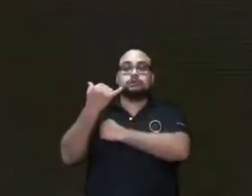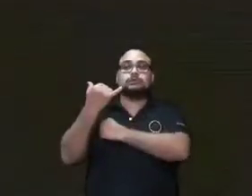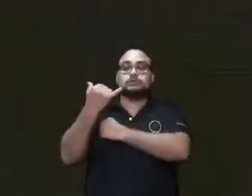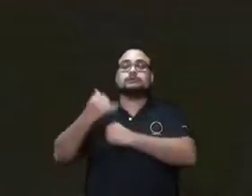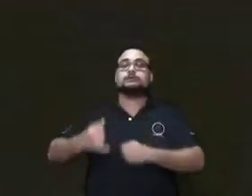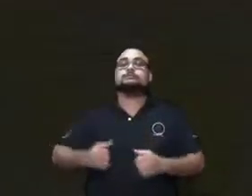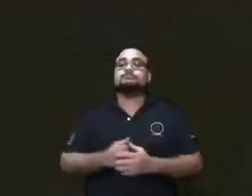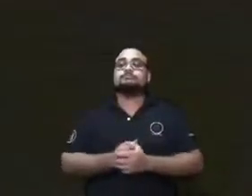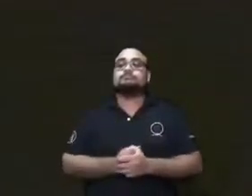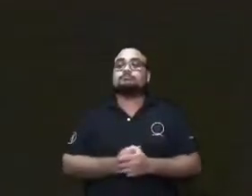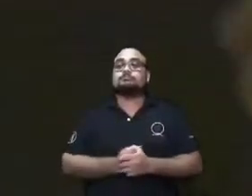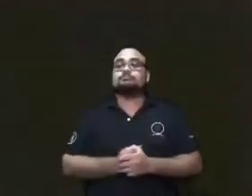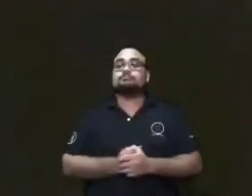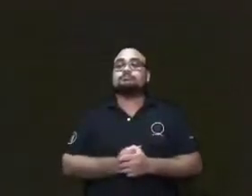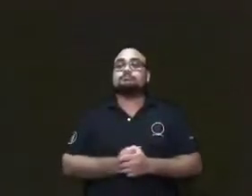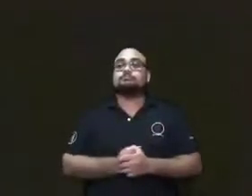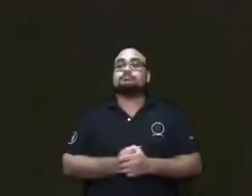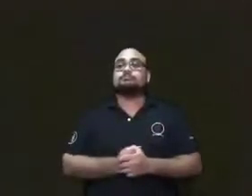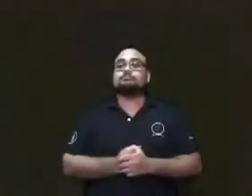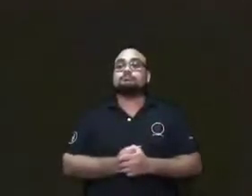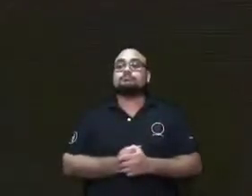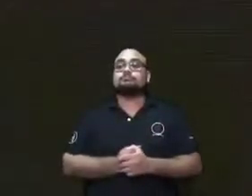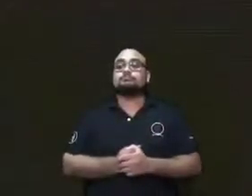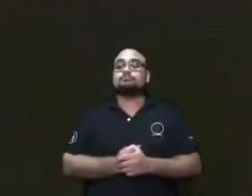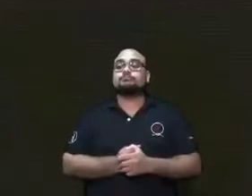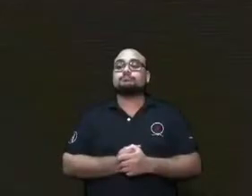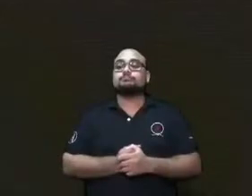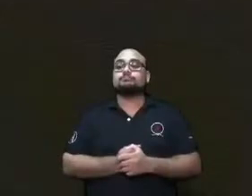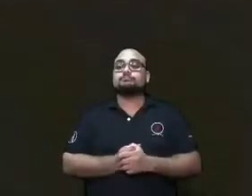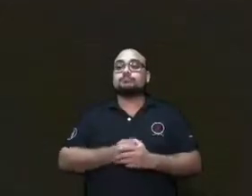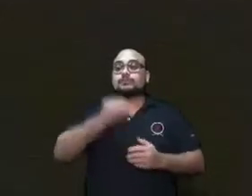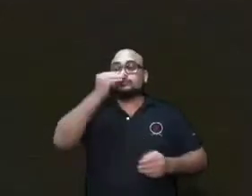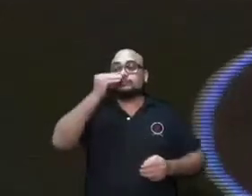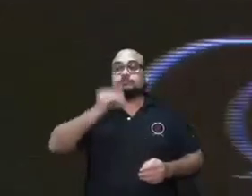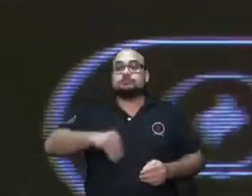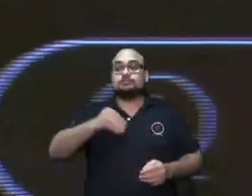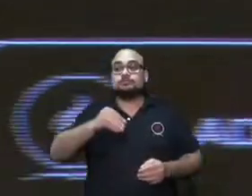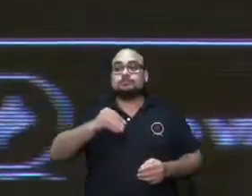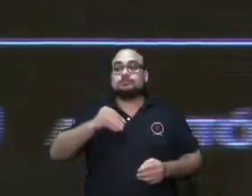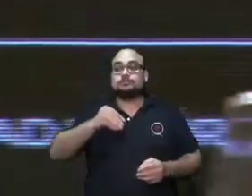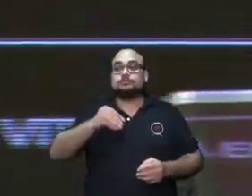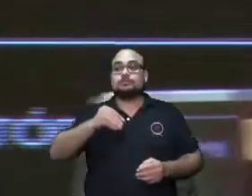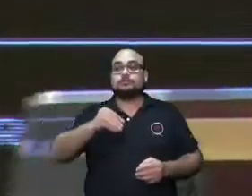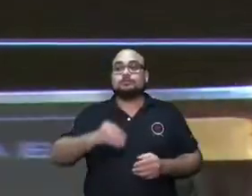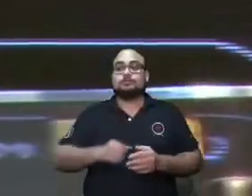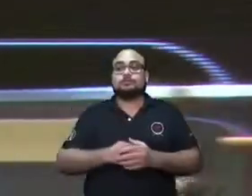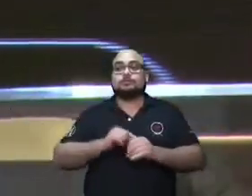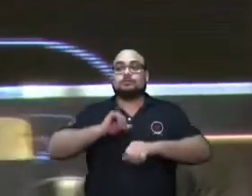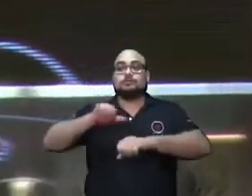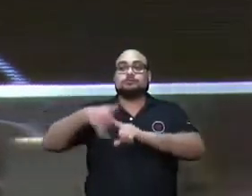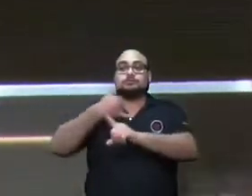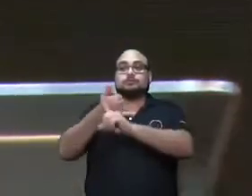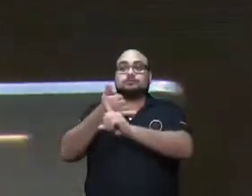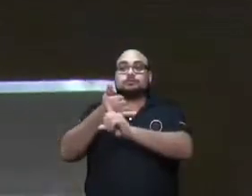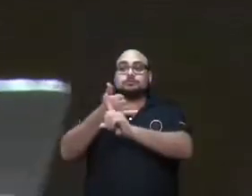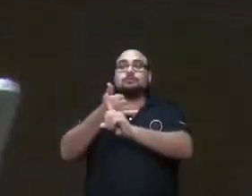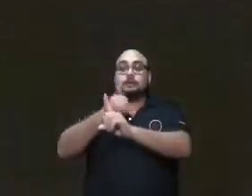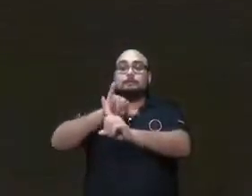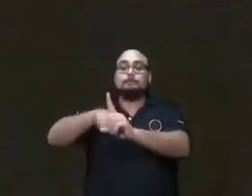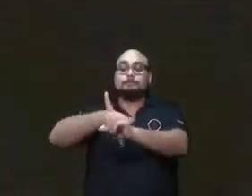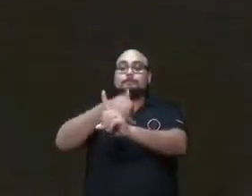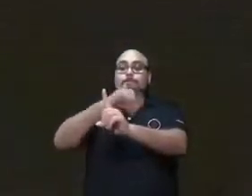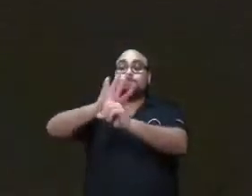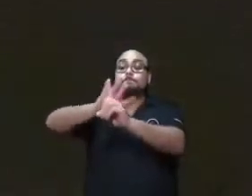Você já chamou isso de desprezo. Você já chamou isso de bullying. Você já chamou isso